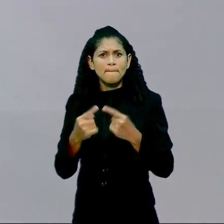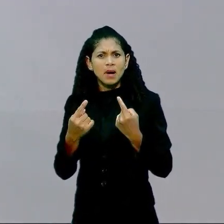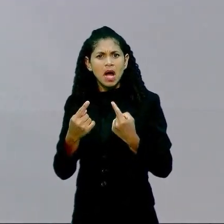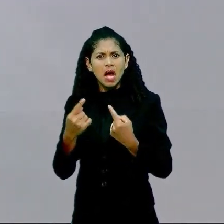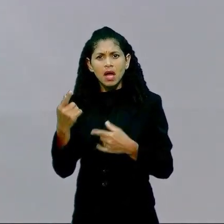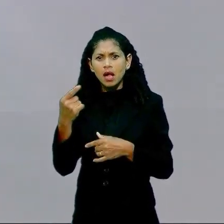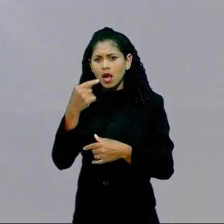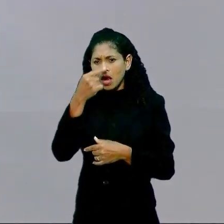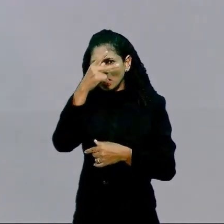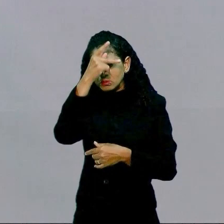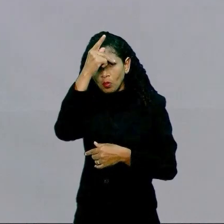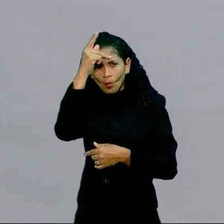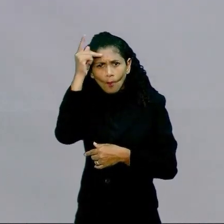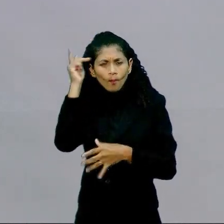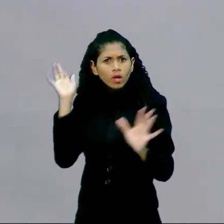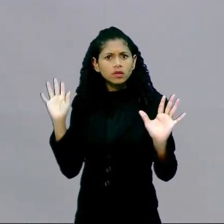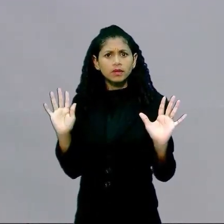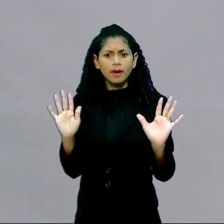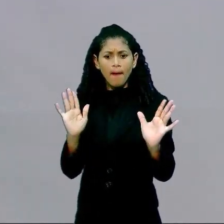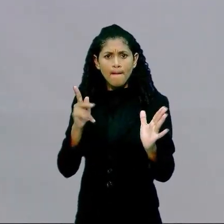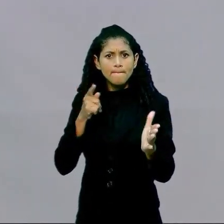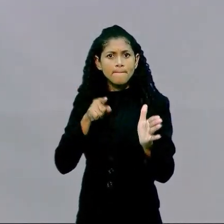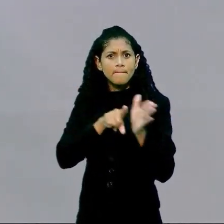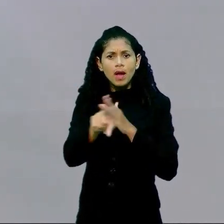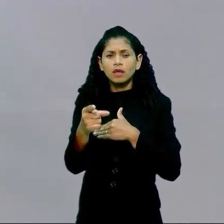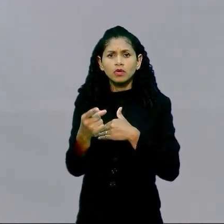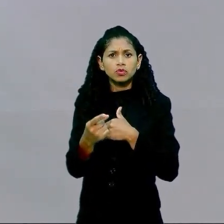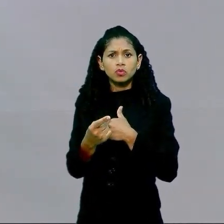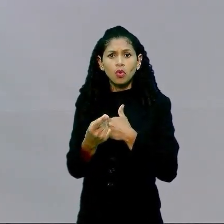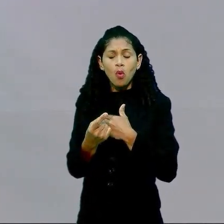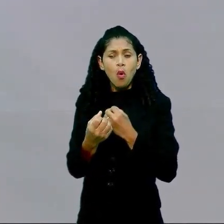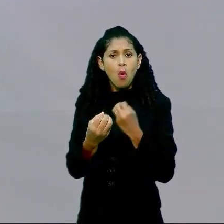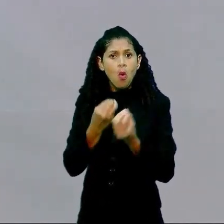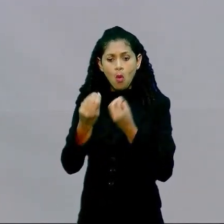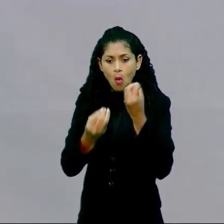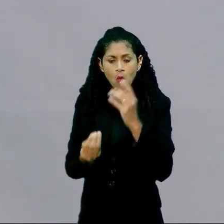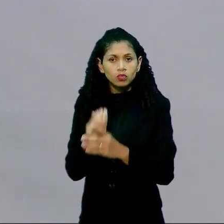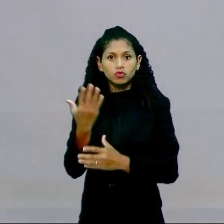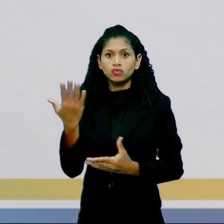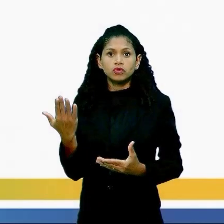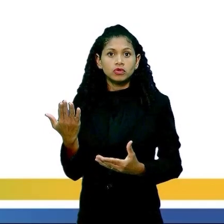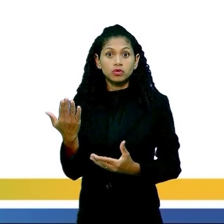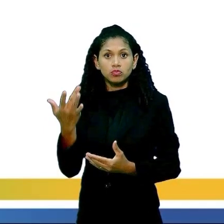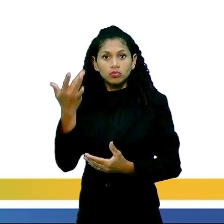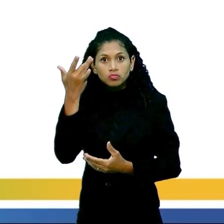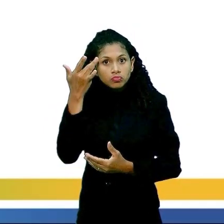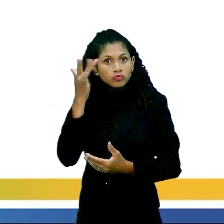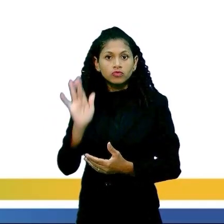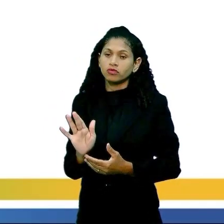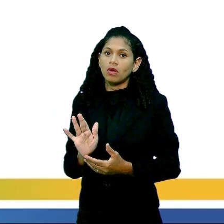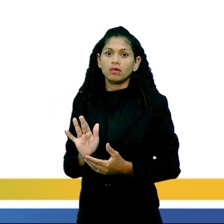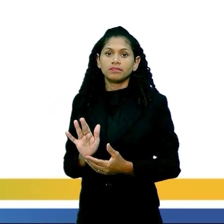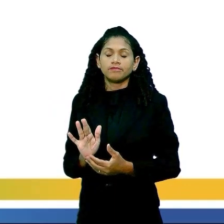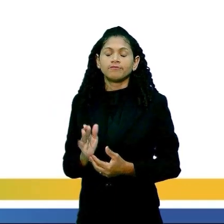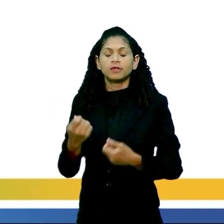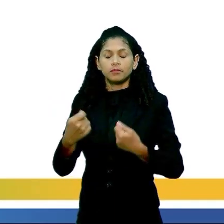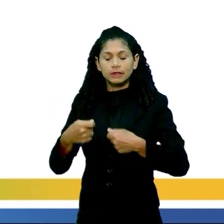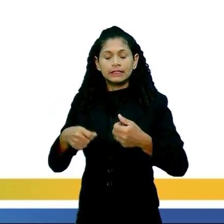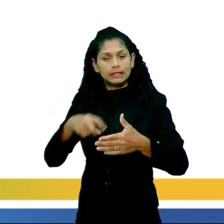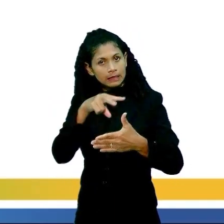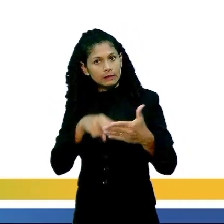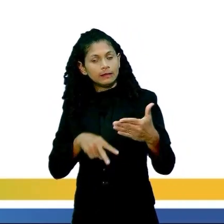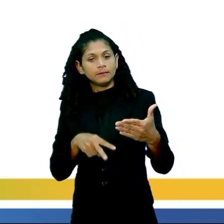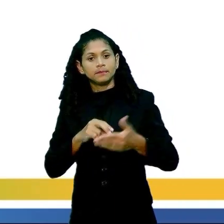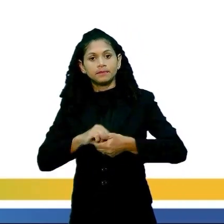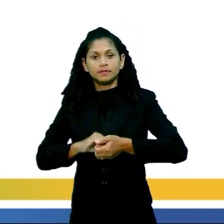que é essa construção. Então, talvez seja interessante a gente voltar no texto para captar essa informação. Então, vamos lá, ó.